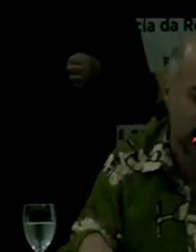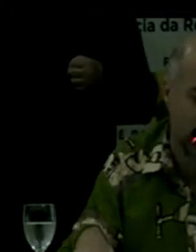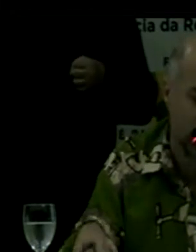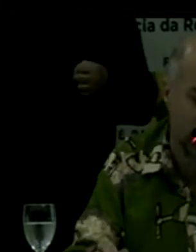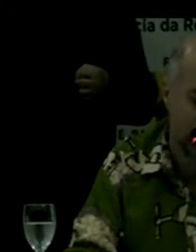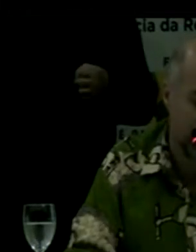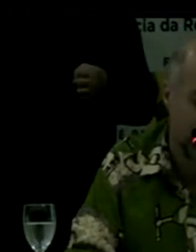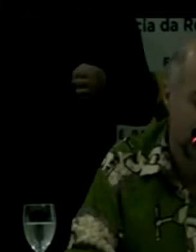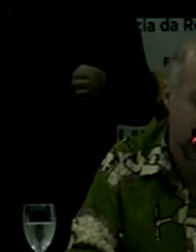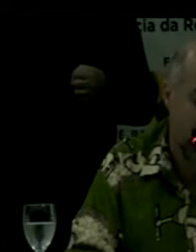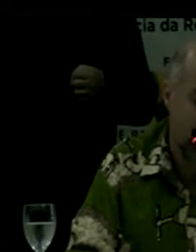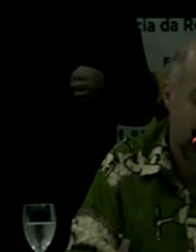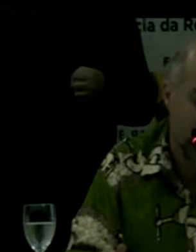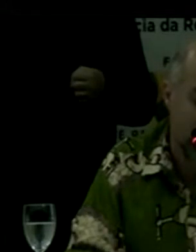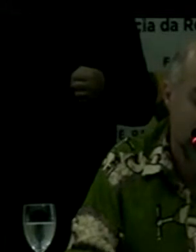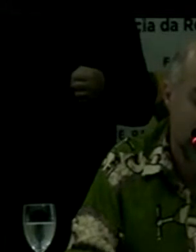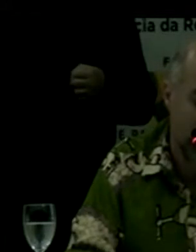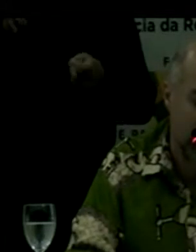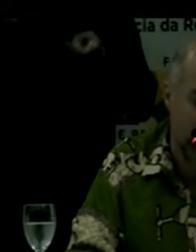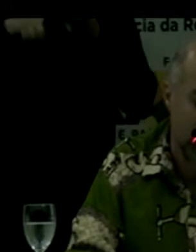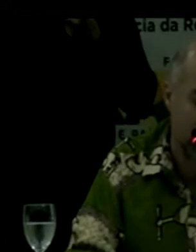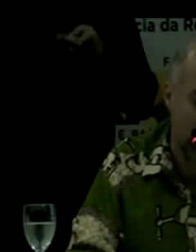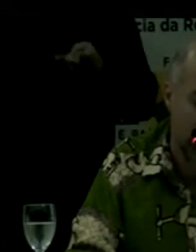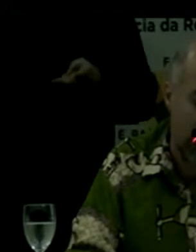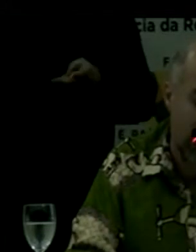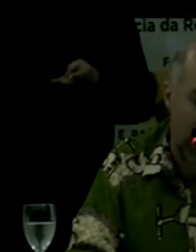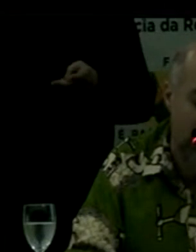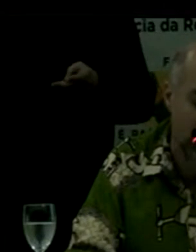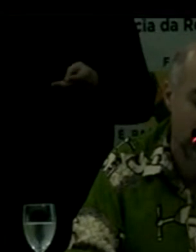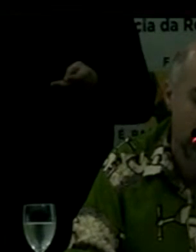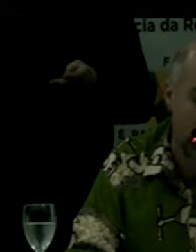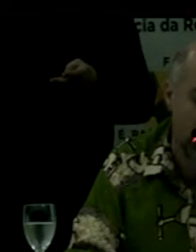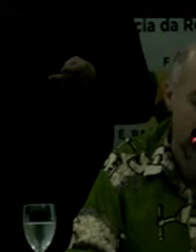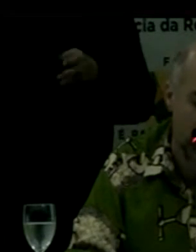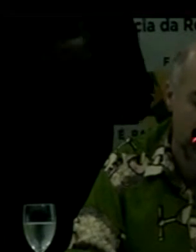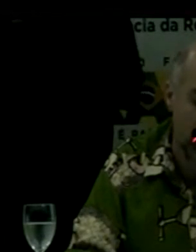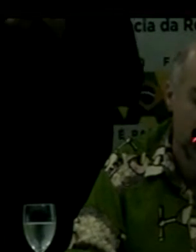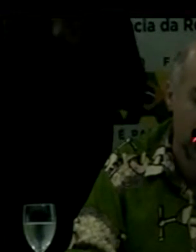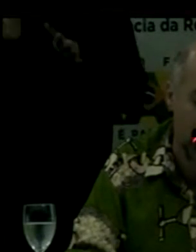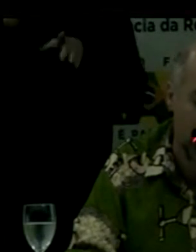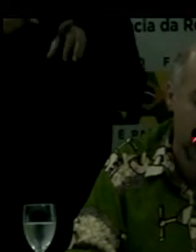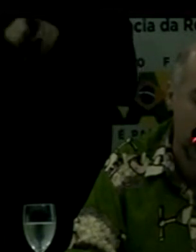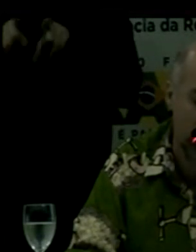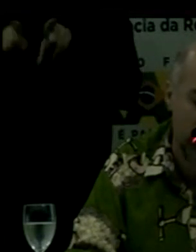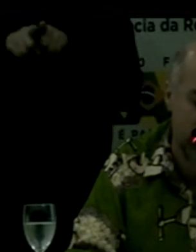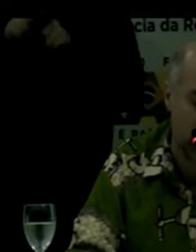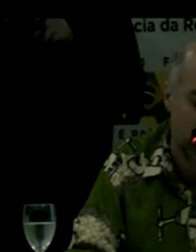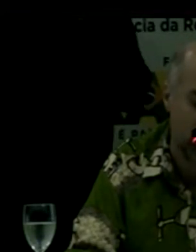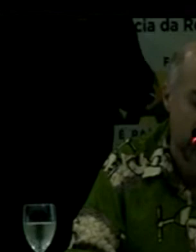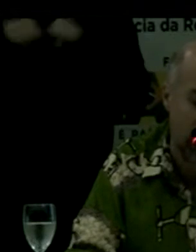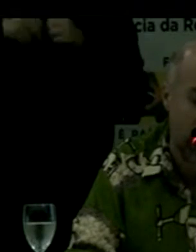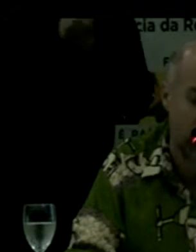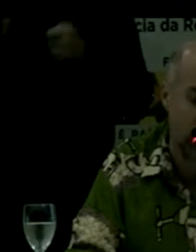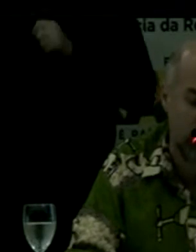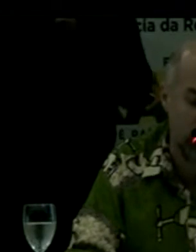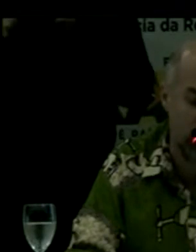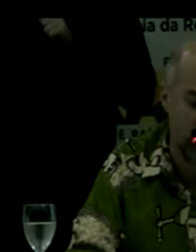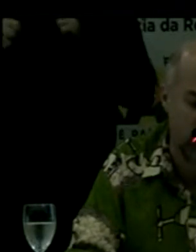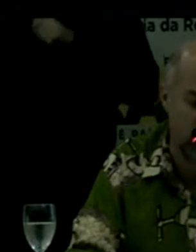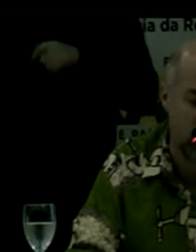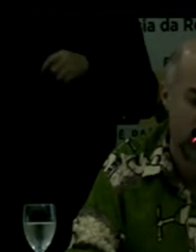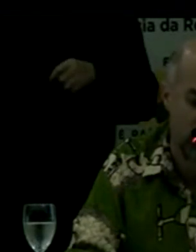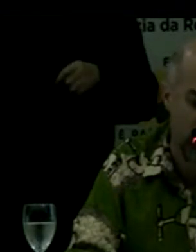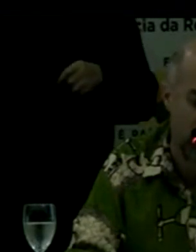do pragmatismo. O sistema precisa contemplar ações educativas de controle e decisões em